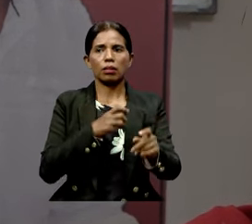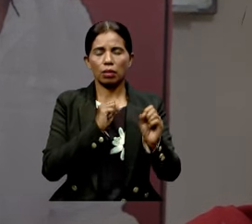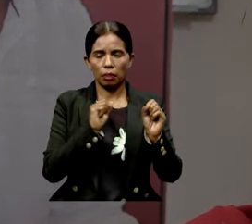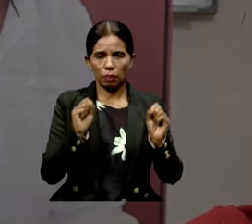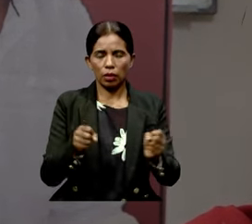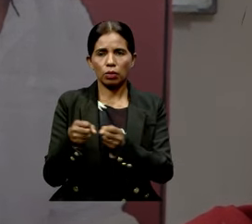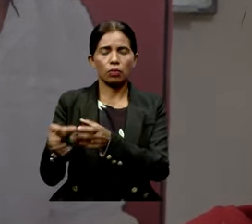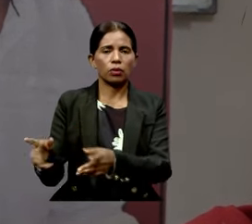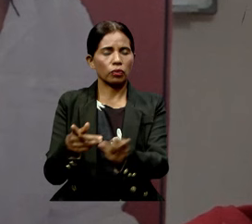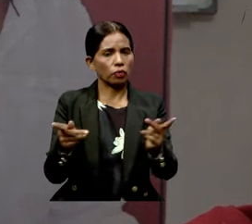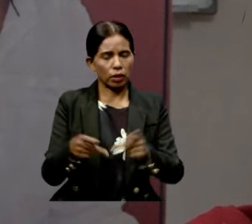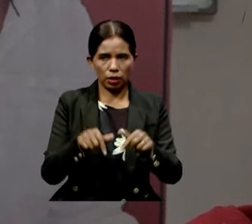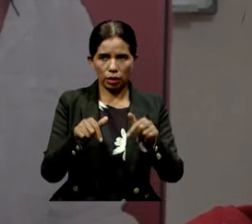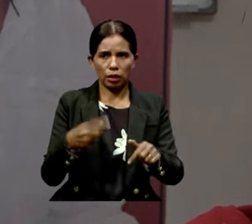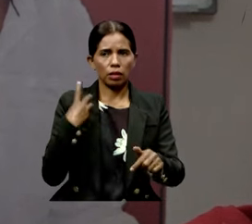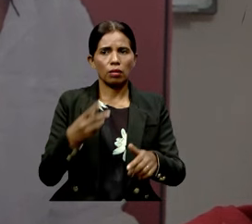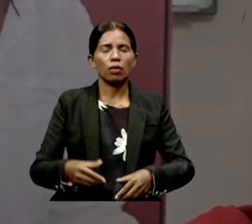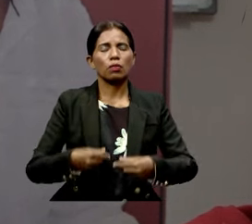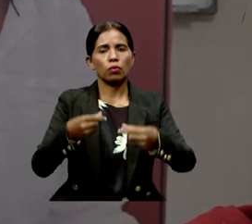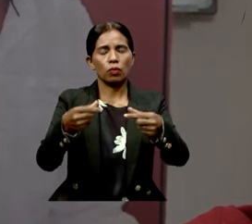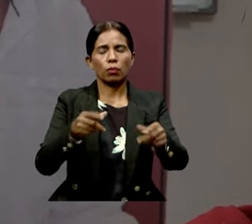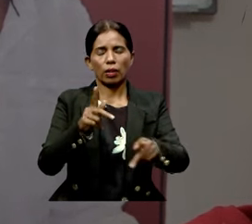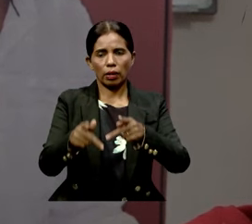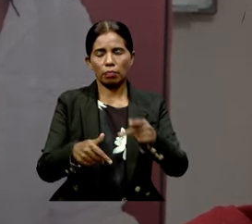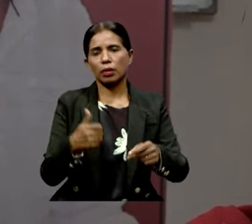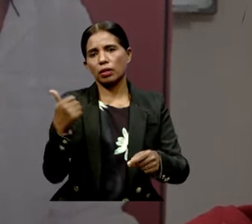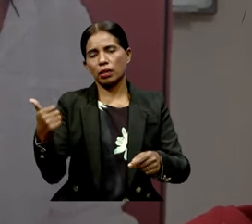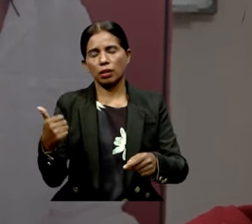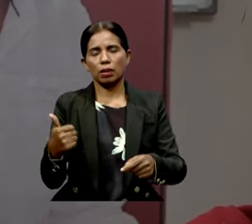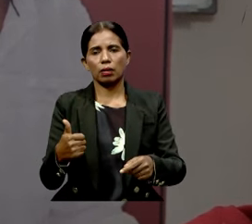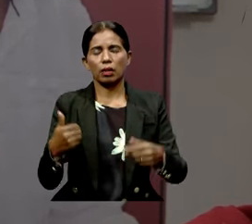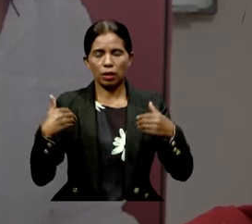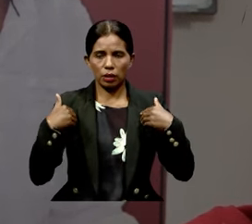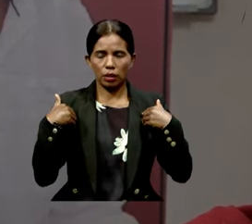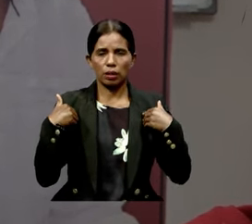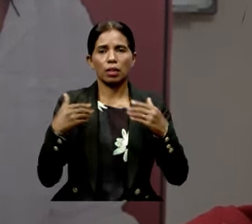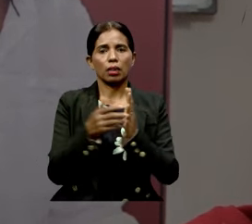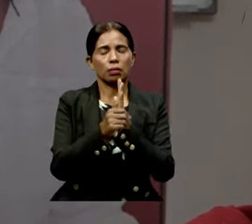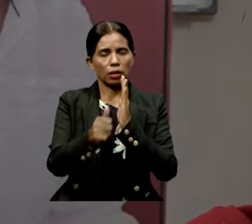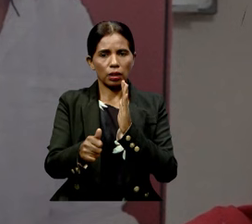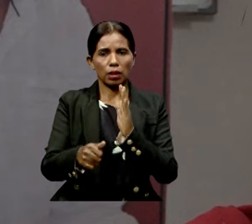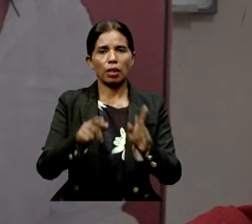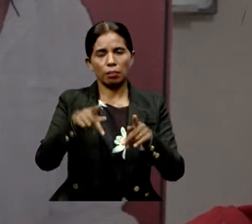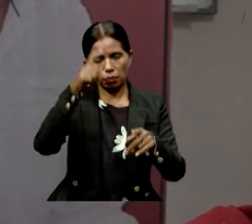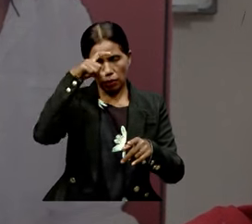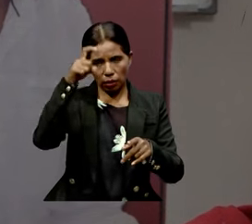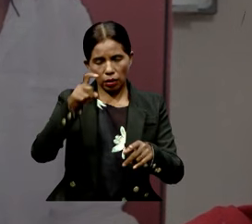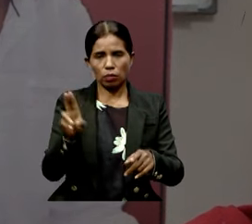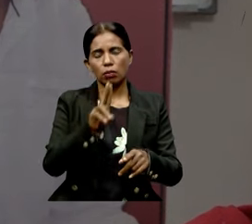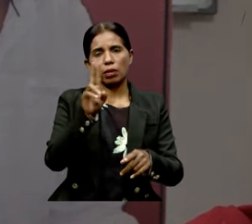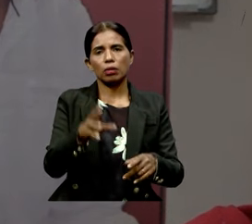dané. Para hau noin irané bela entrega ba ema sirané bema iha competência, ema iha capabilidade para atu bela zere ministério